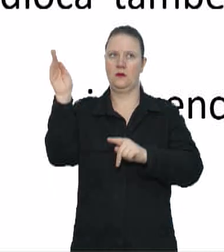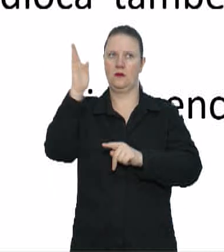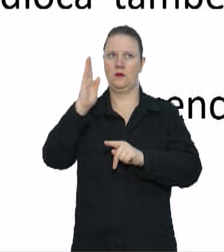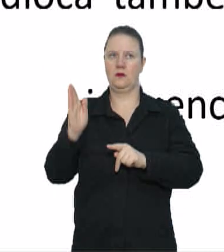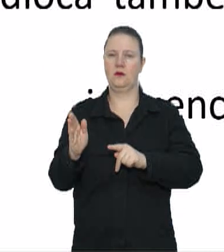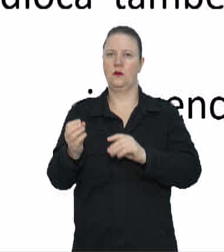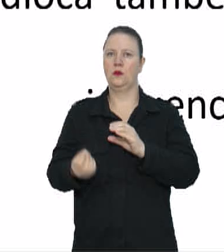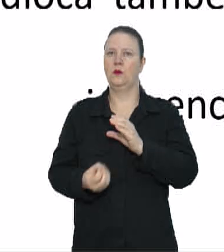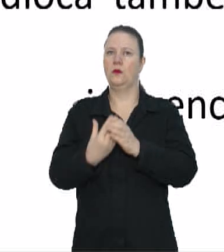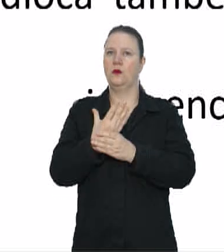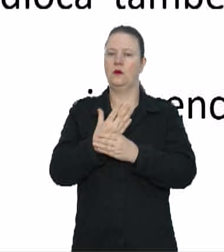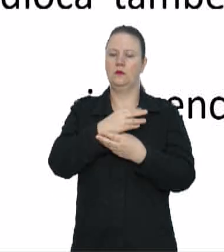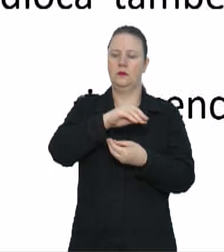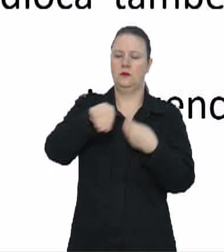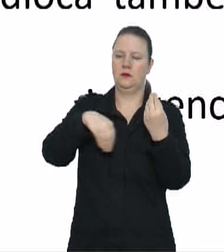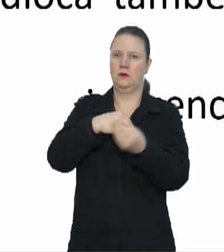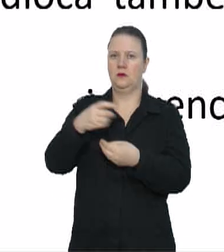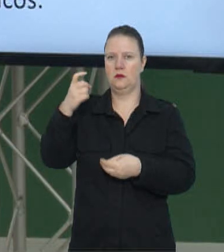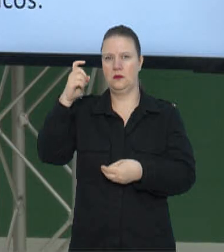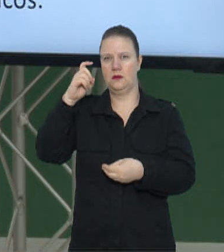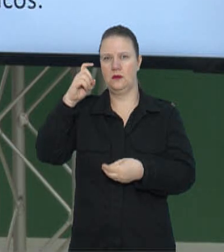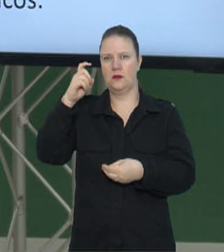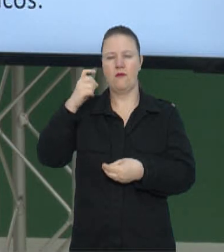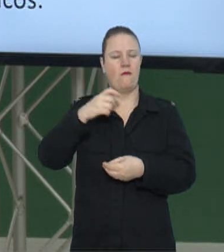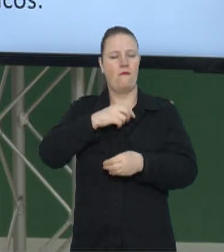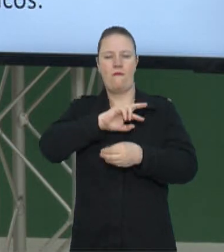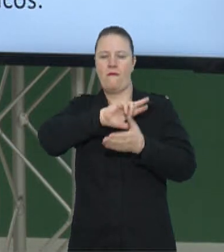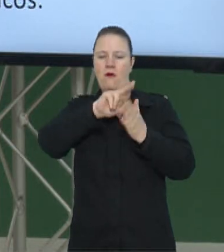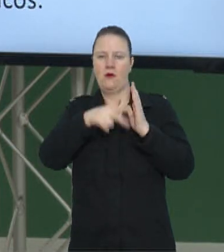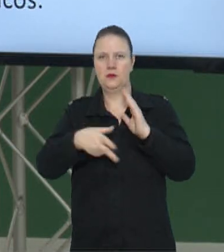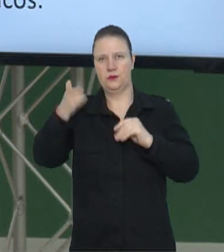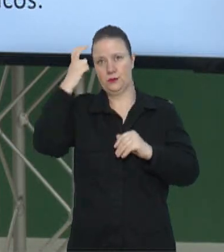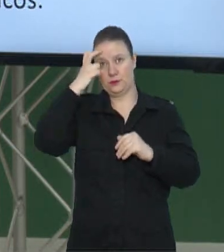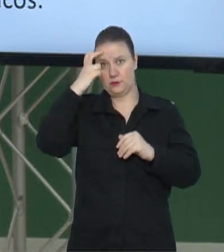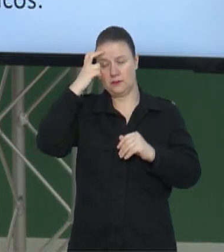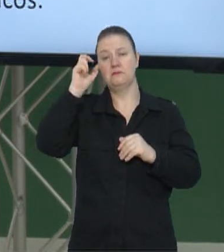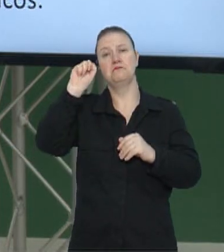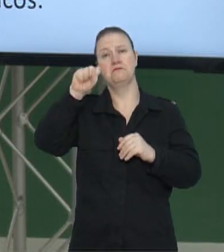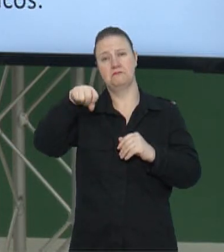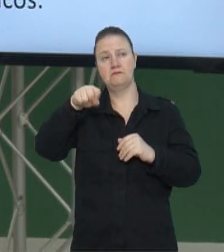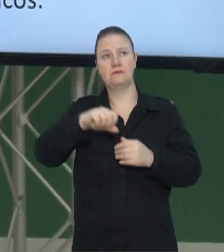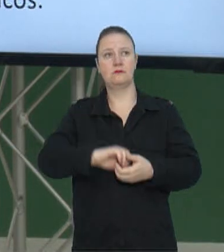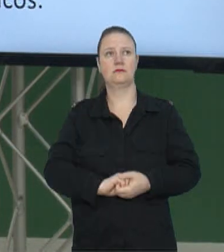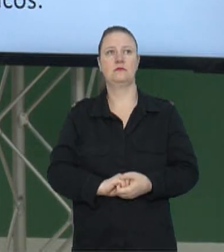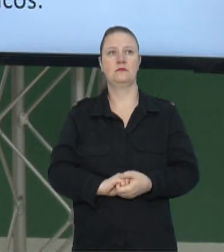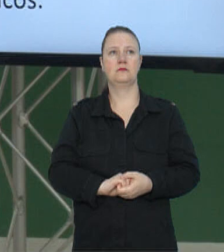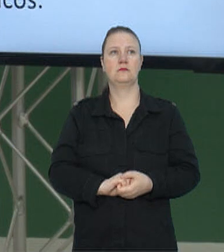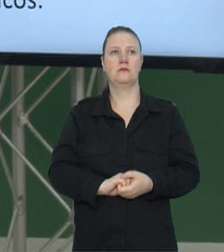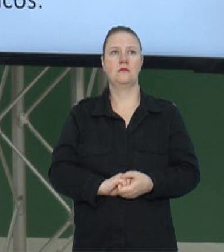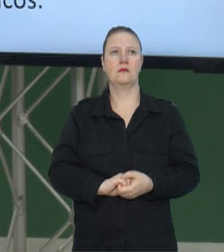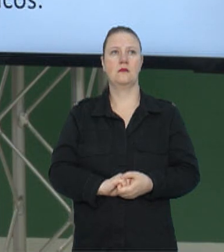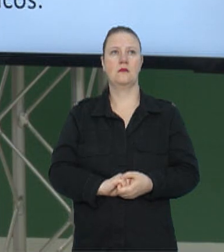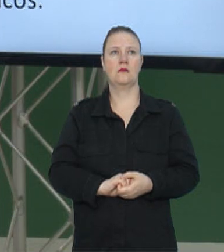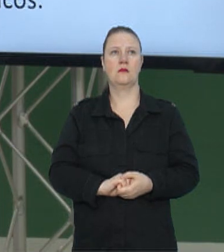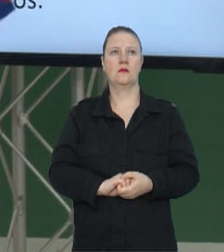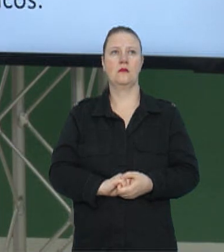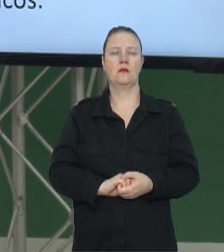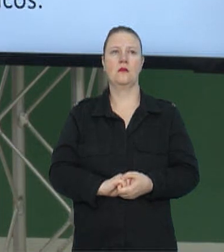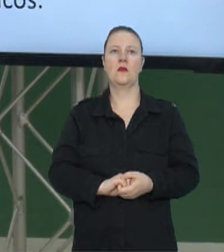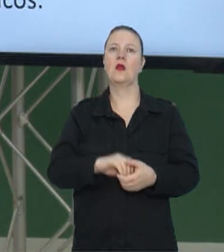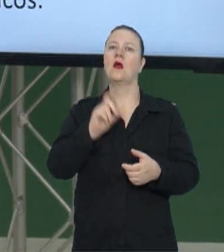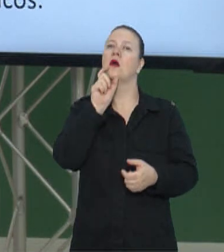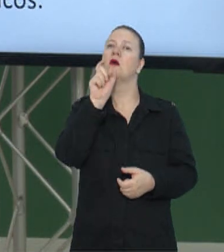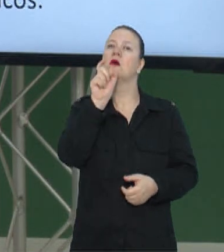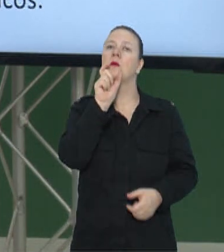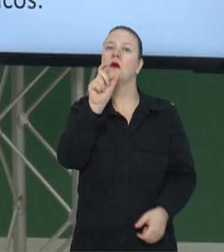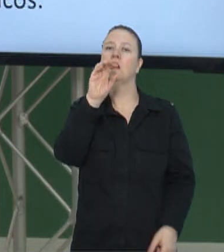foi formado da mistura de raças? Isso é verdadeiro, né? Na verdade, ali o exercício estava assim, mas a gente usa mais a